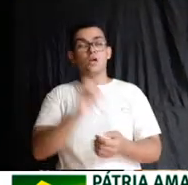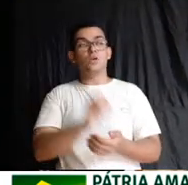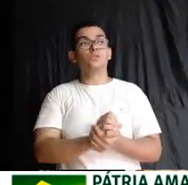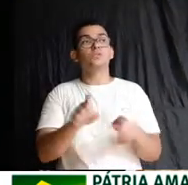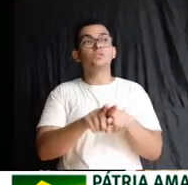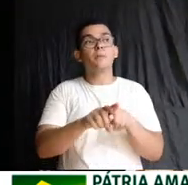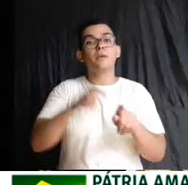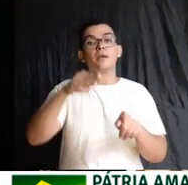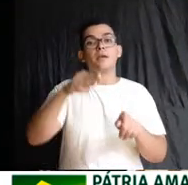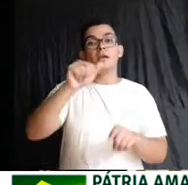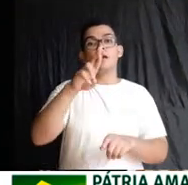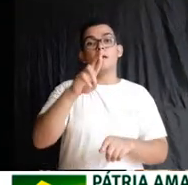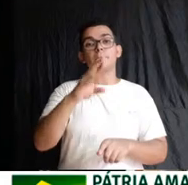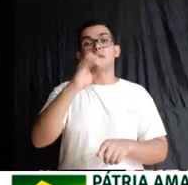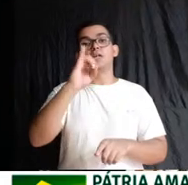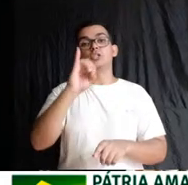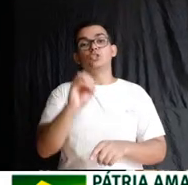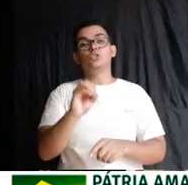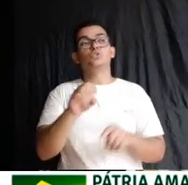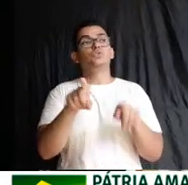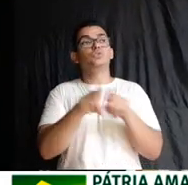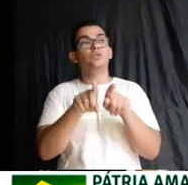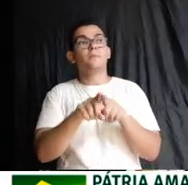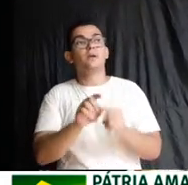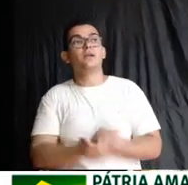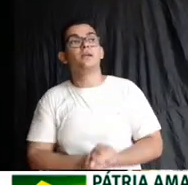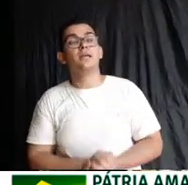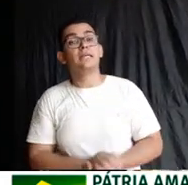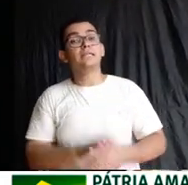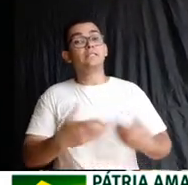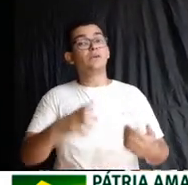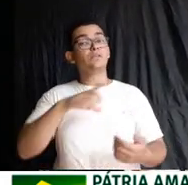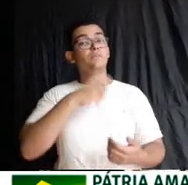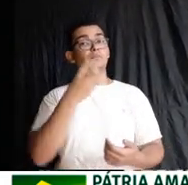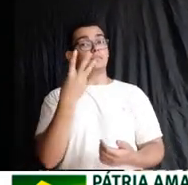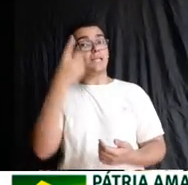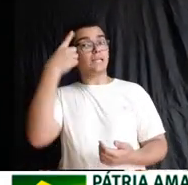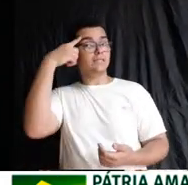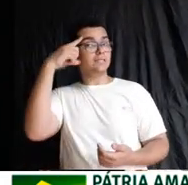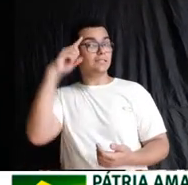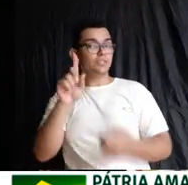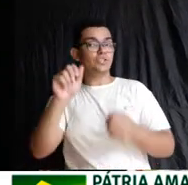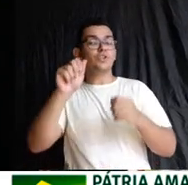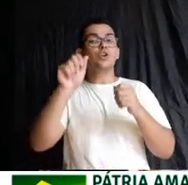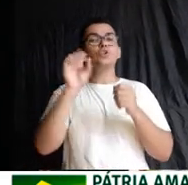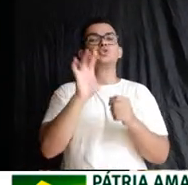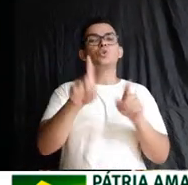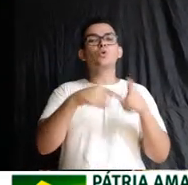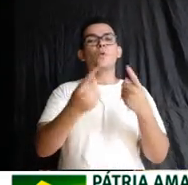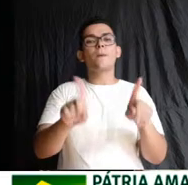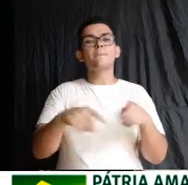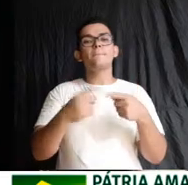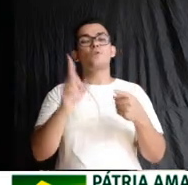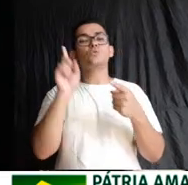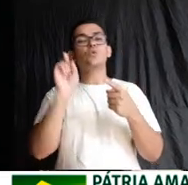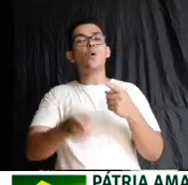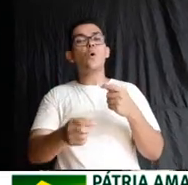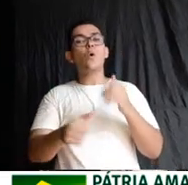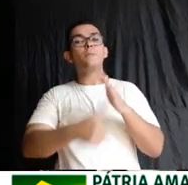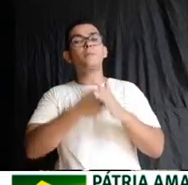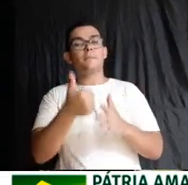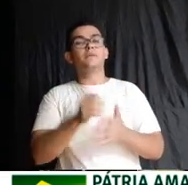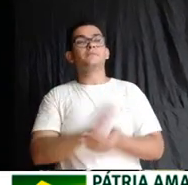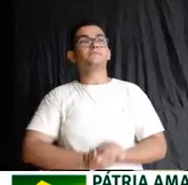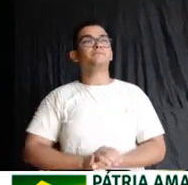Henrique cantando para você também. Então, são 3 dias para você de música. Hoje é o primeiro, amanhã é o segundo e o terceiro no sábado. Meninos,